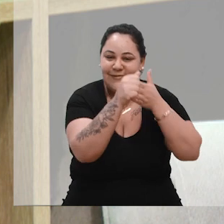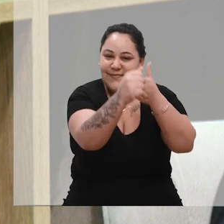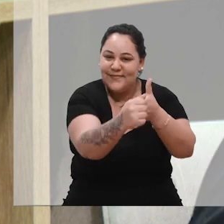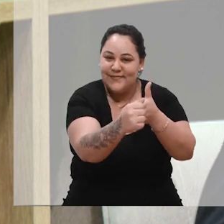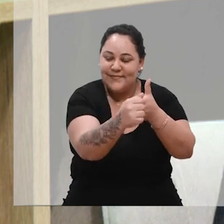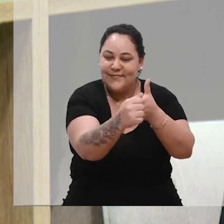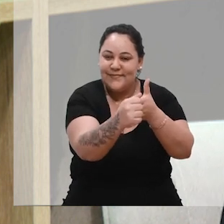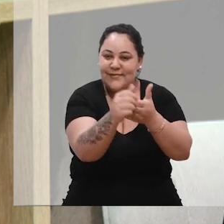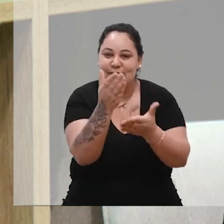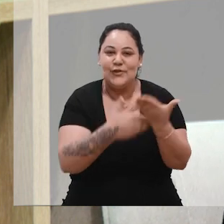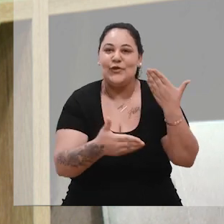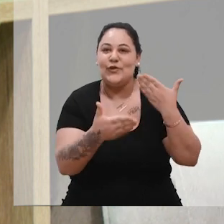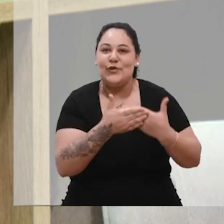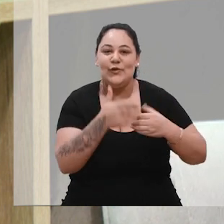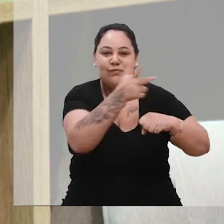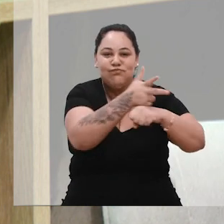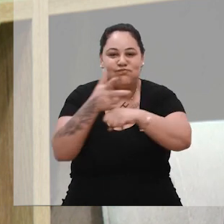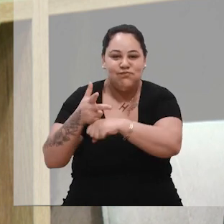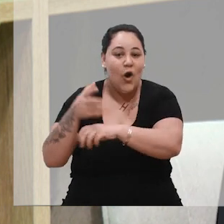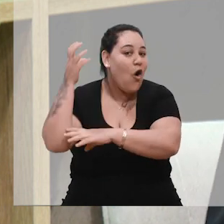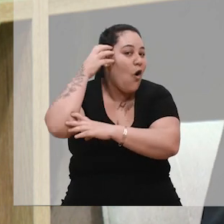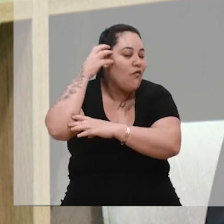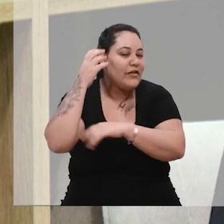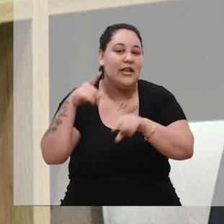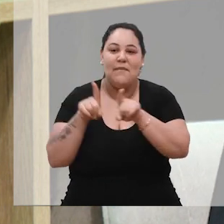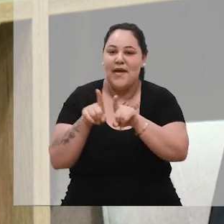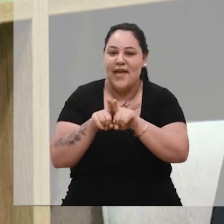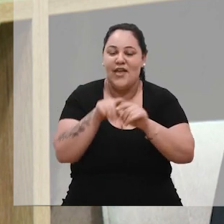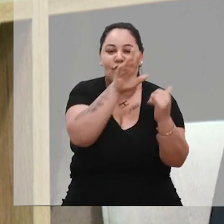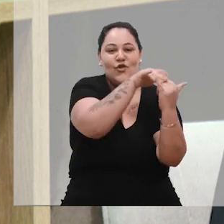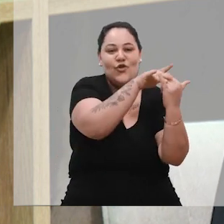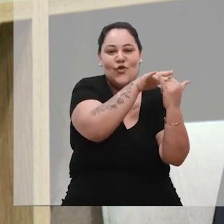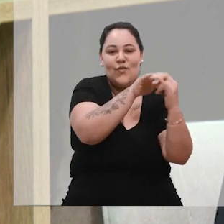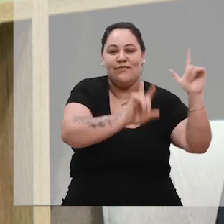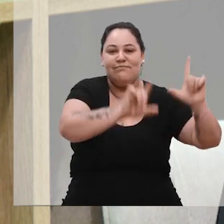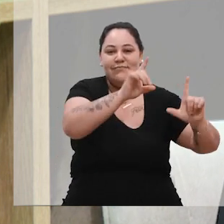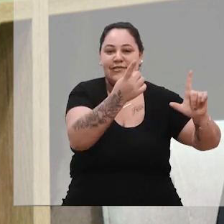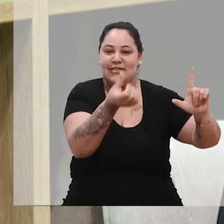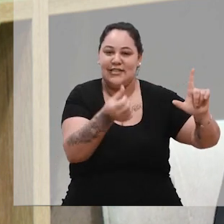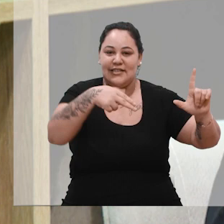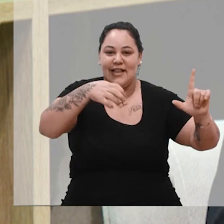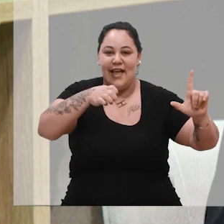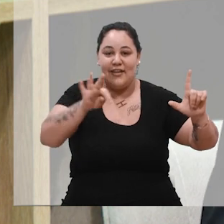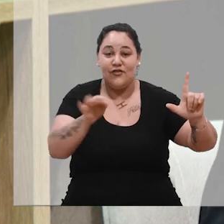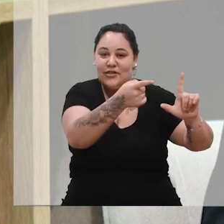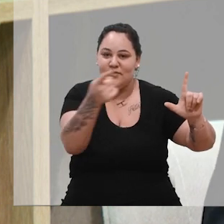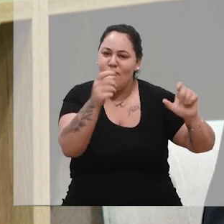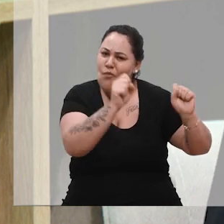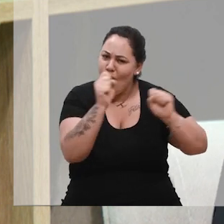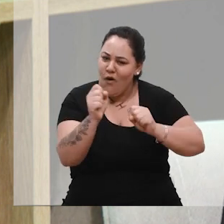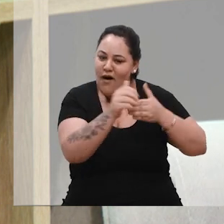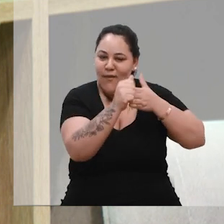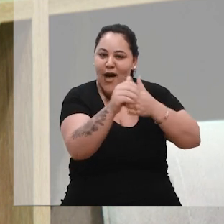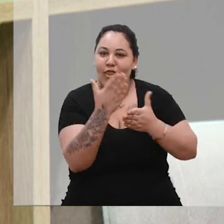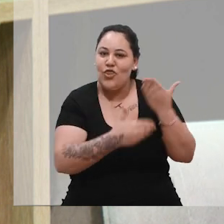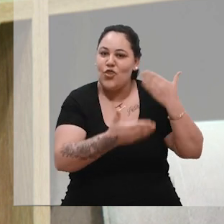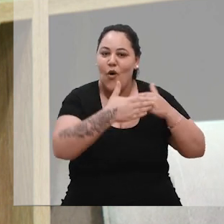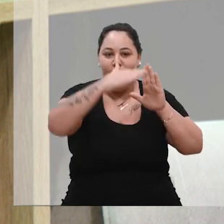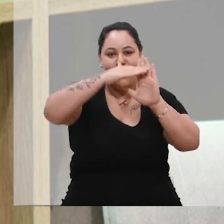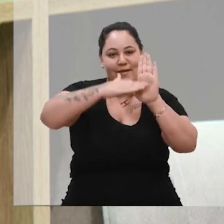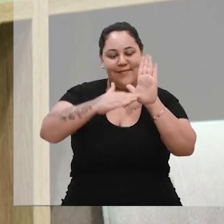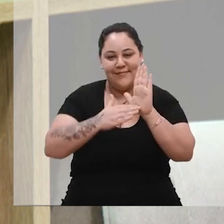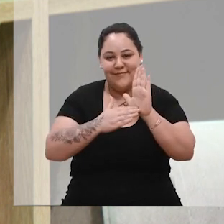companhia, você que nos acompanhou através dos streamings de áudio, também pelo YouTube e o canal 16 da NET, onde você pode acompanhar toda a